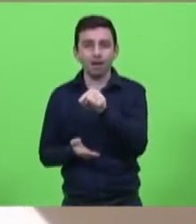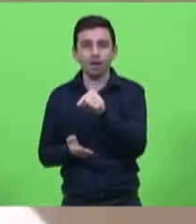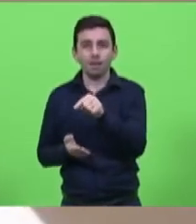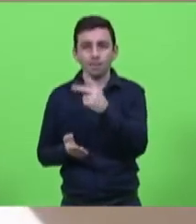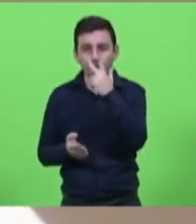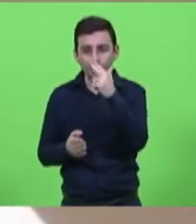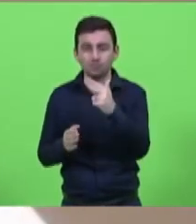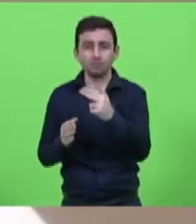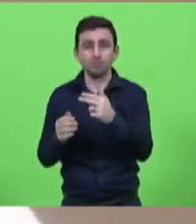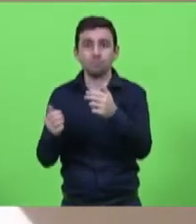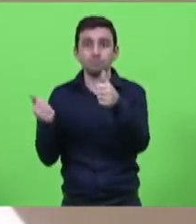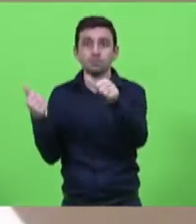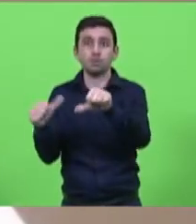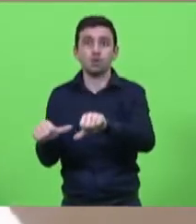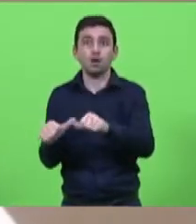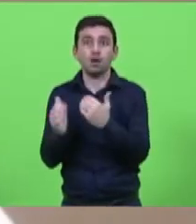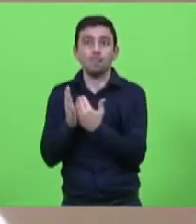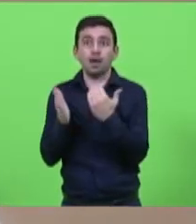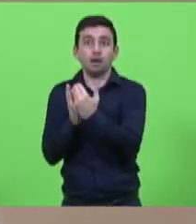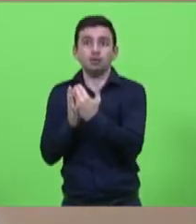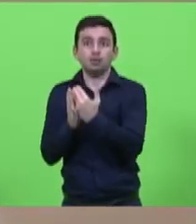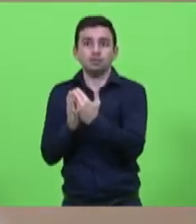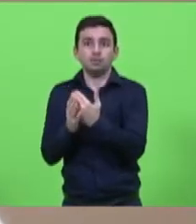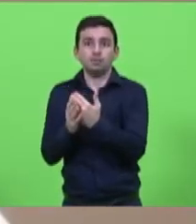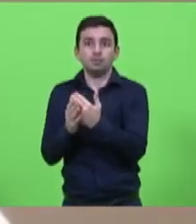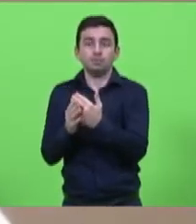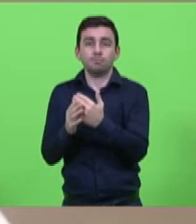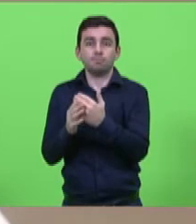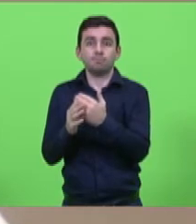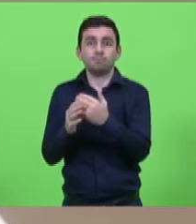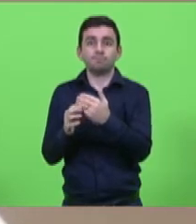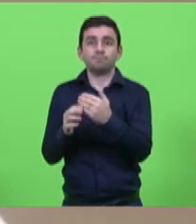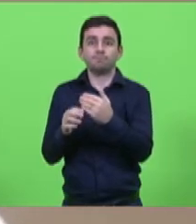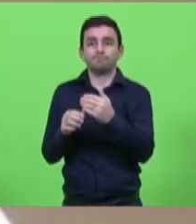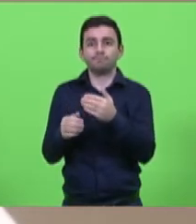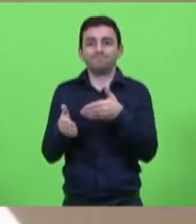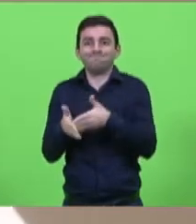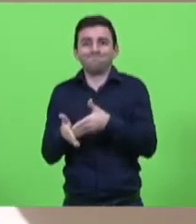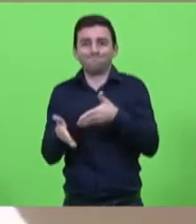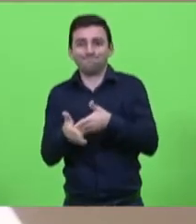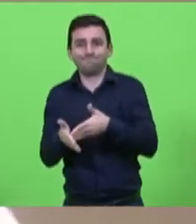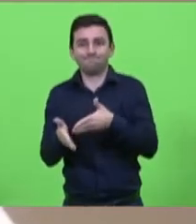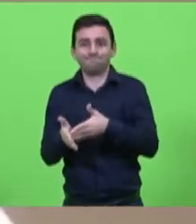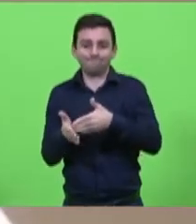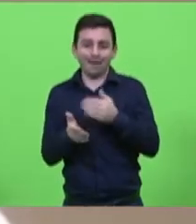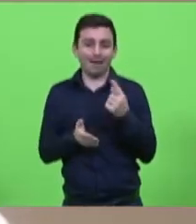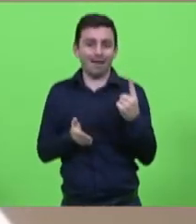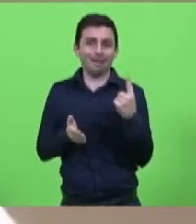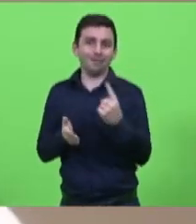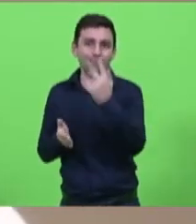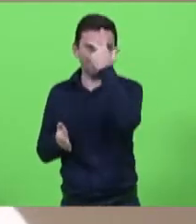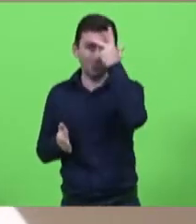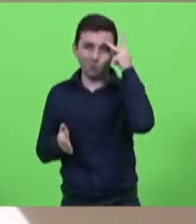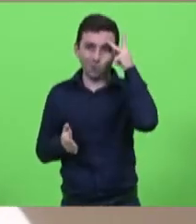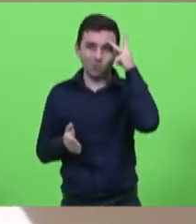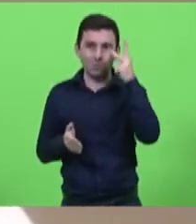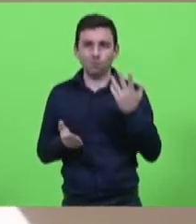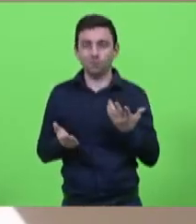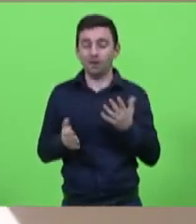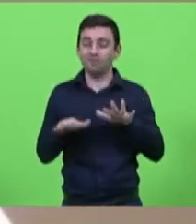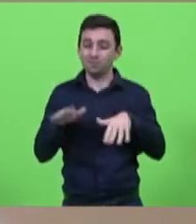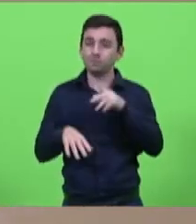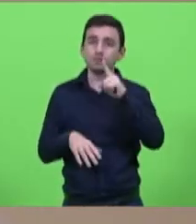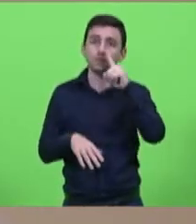extrapolar o limite da liberdade individual das pessoas, aonde ele começa a invadir uma área onde é muito perigosa,